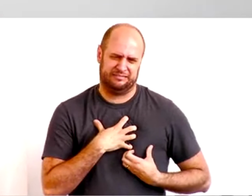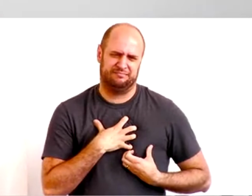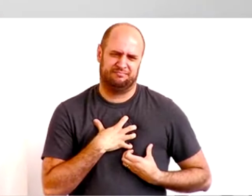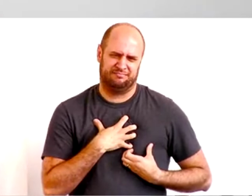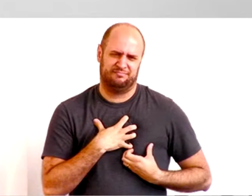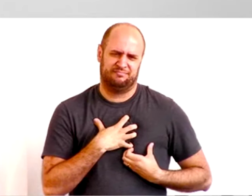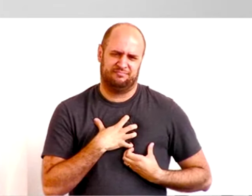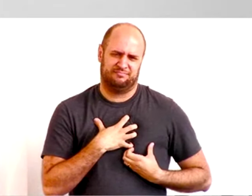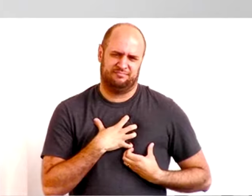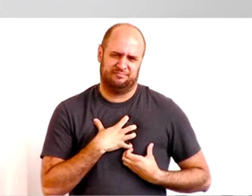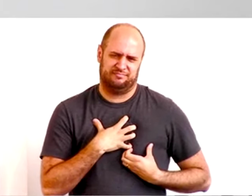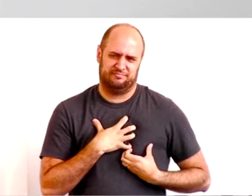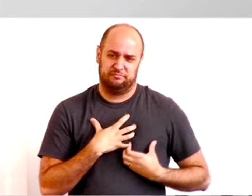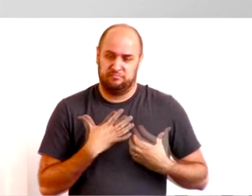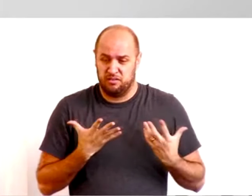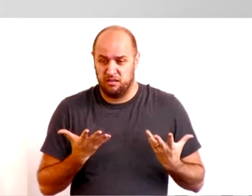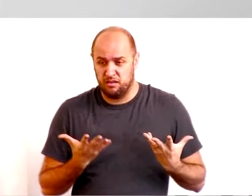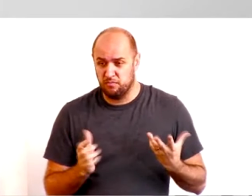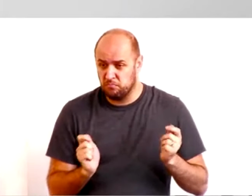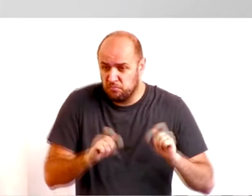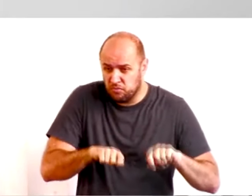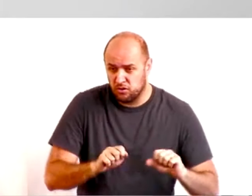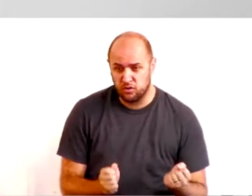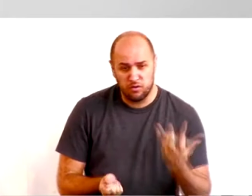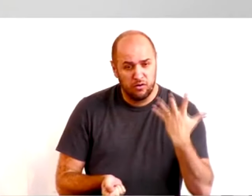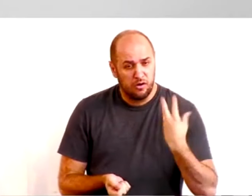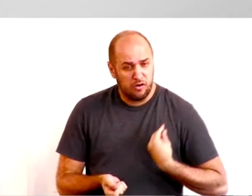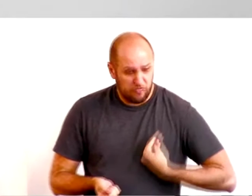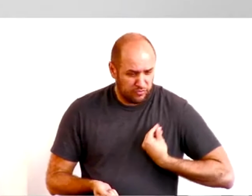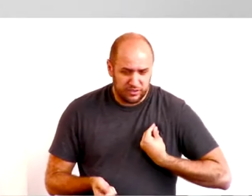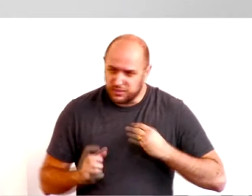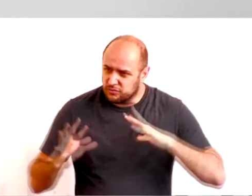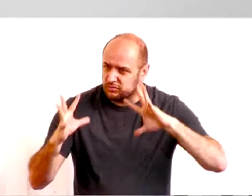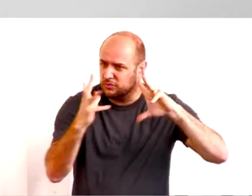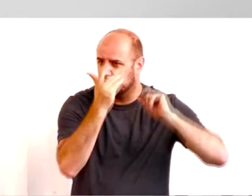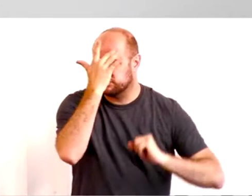Essa é a possibilidade na vida de todos nós hoje aqui,